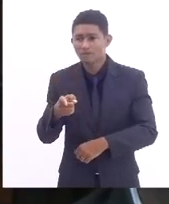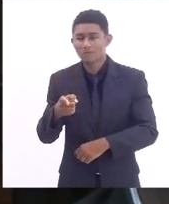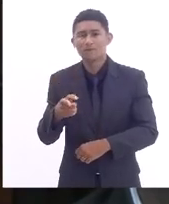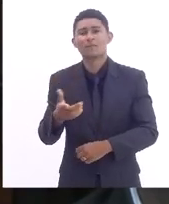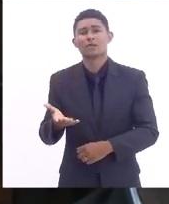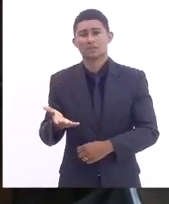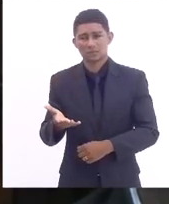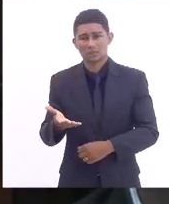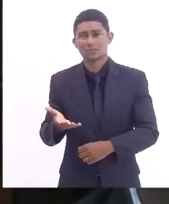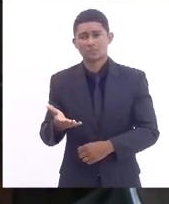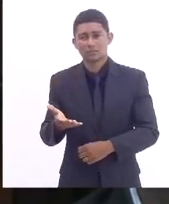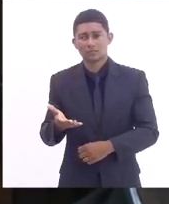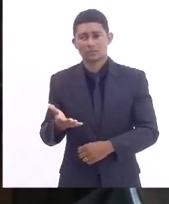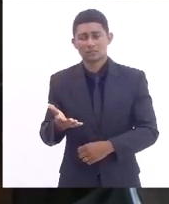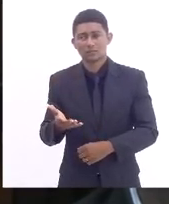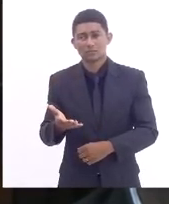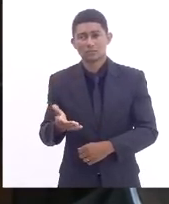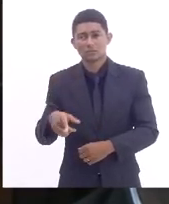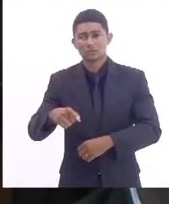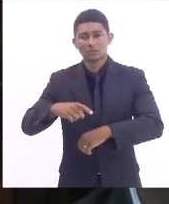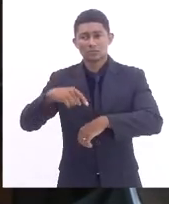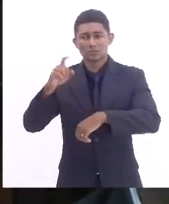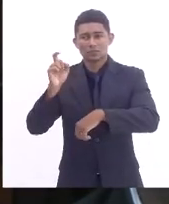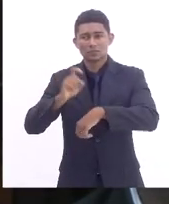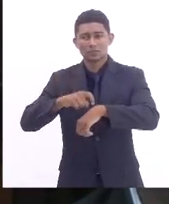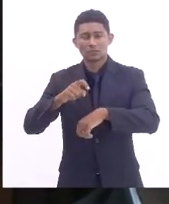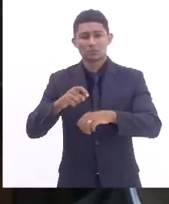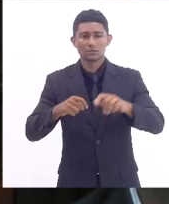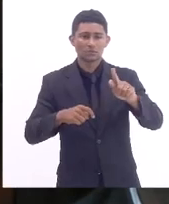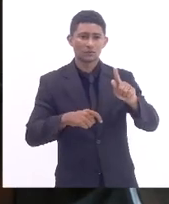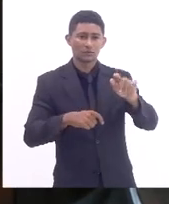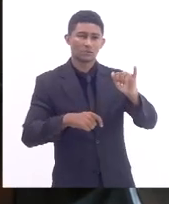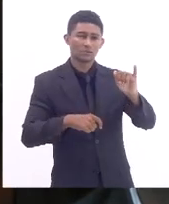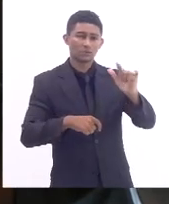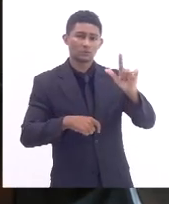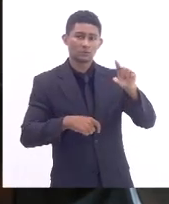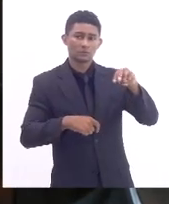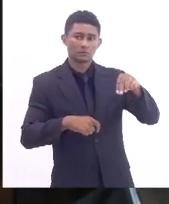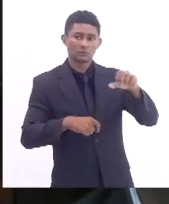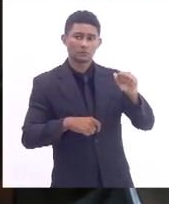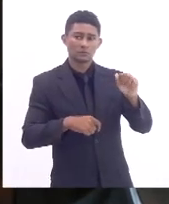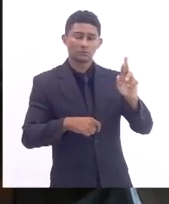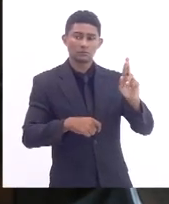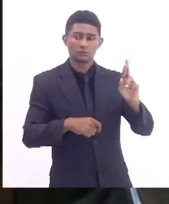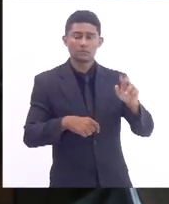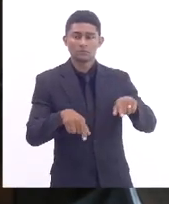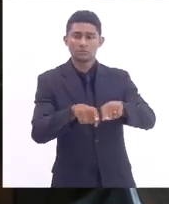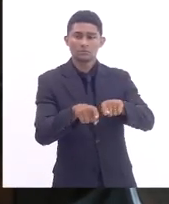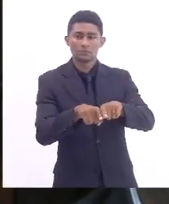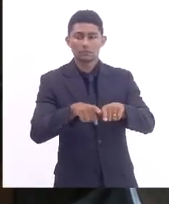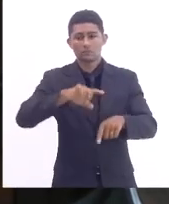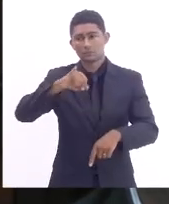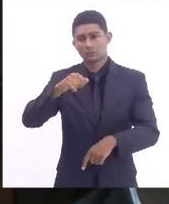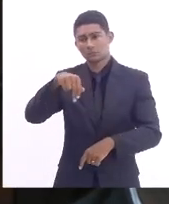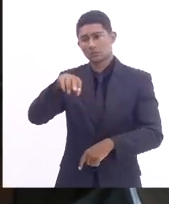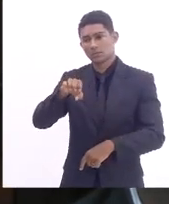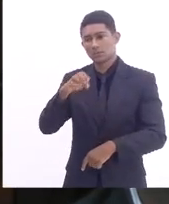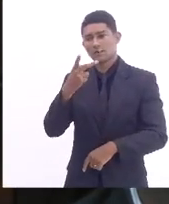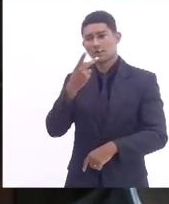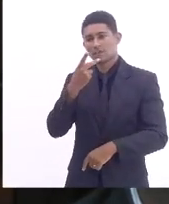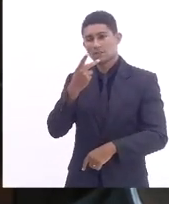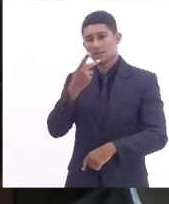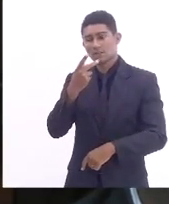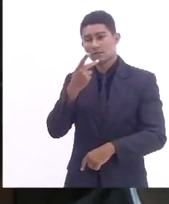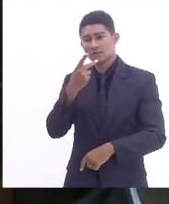e acreditem ou não naquele momento o Gilmar prova de uma tava do meu lado a Jane estava do meu lado e eu falei